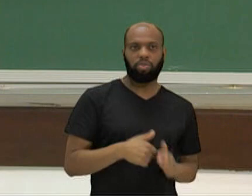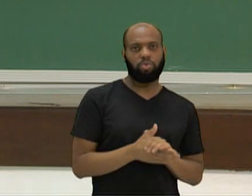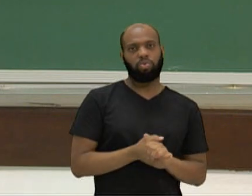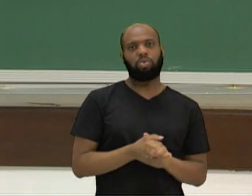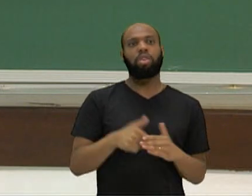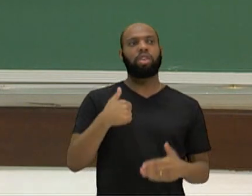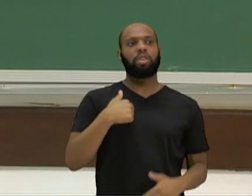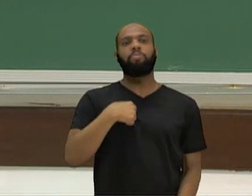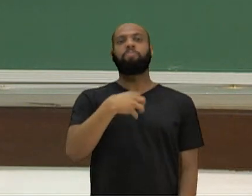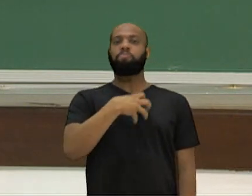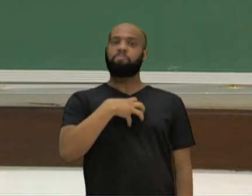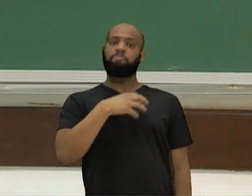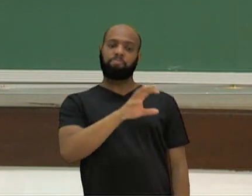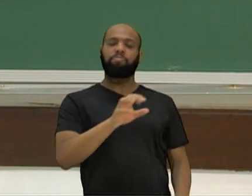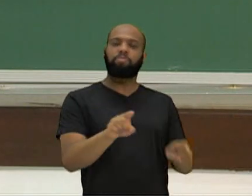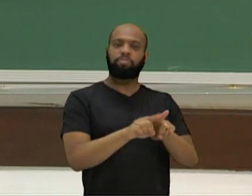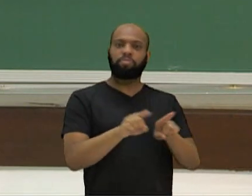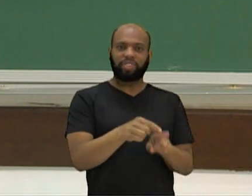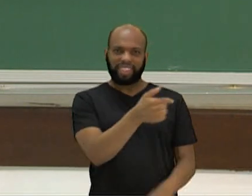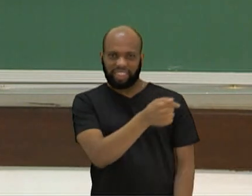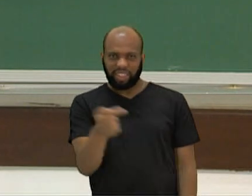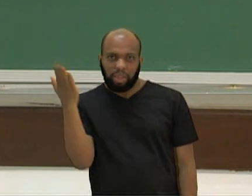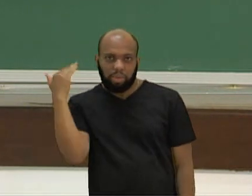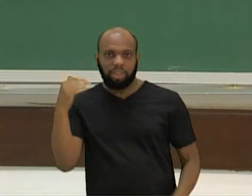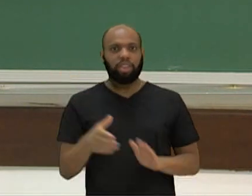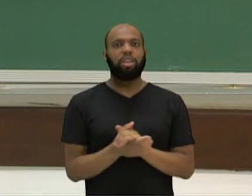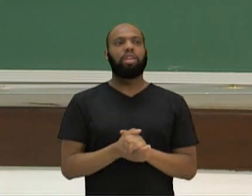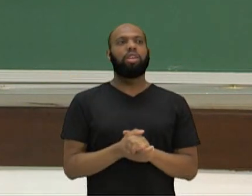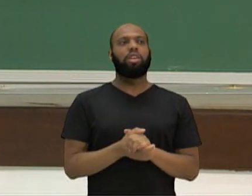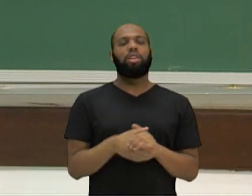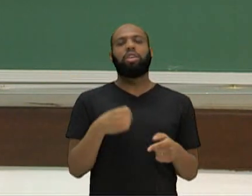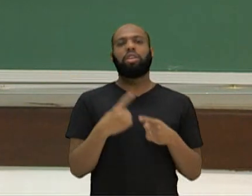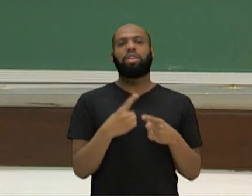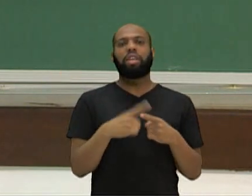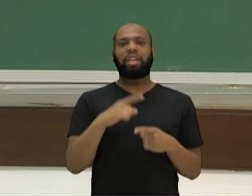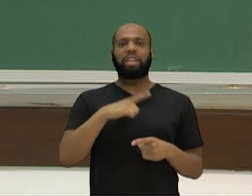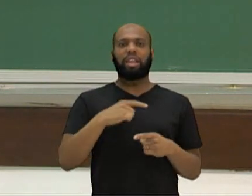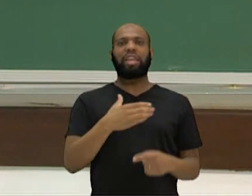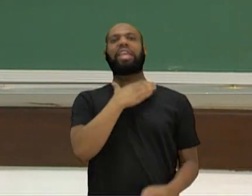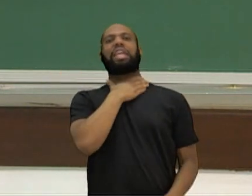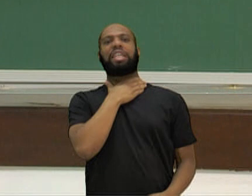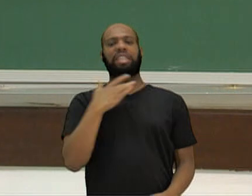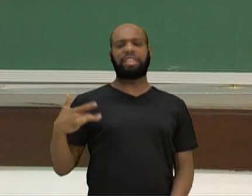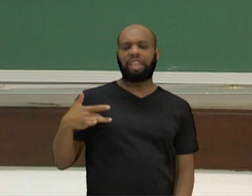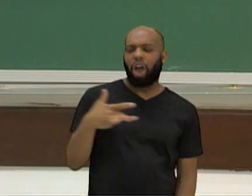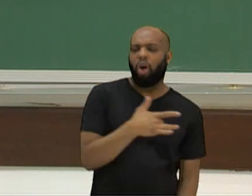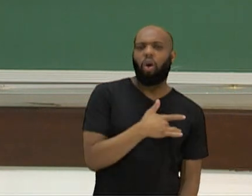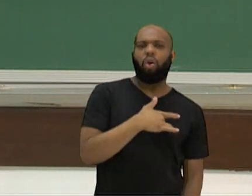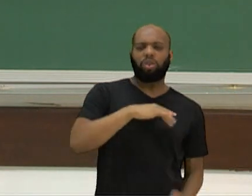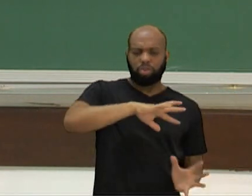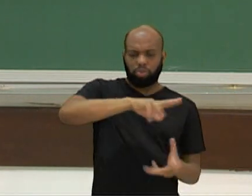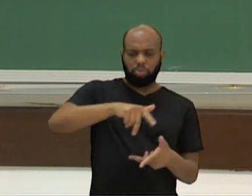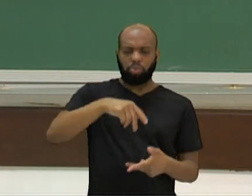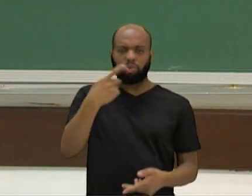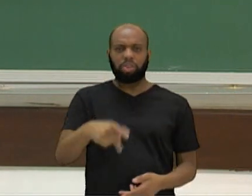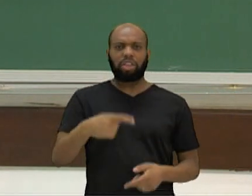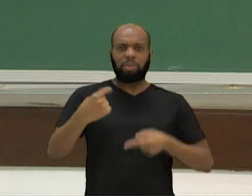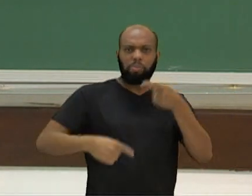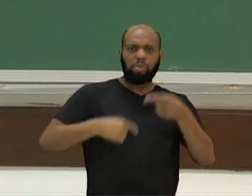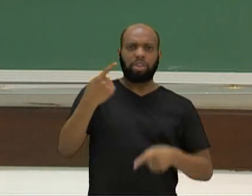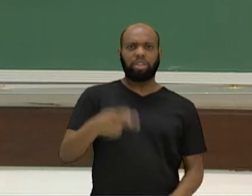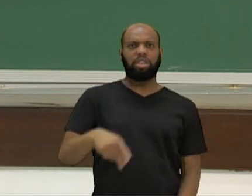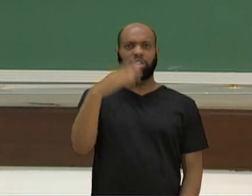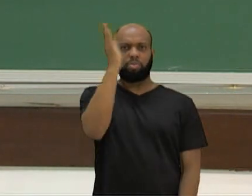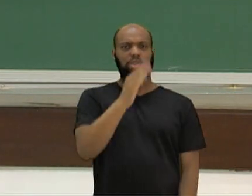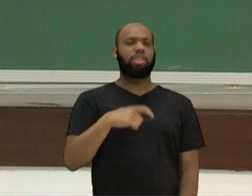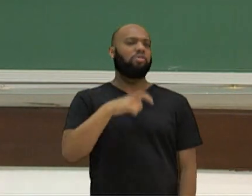eu me senti assim, essas semanas atrás, crise de saúde no mundo, crise política no Brasil, vou assistir live